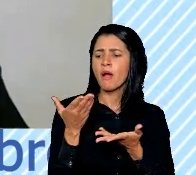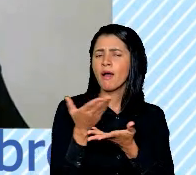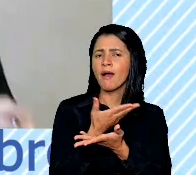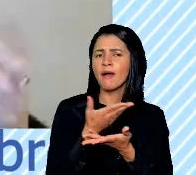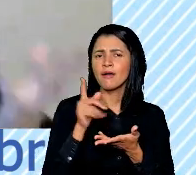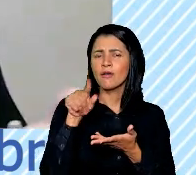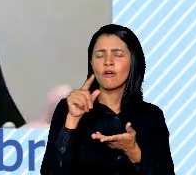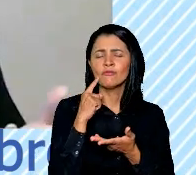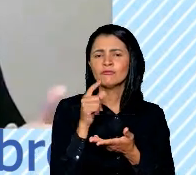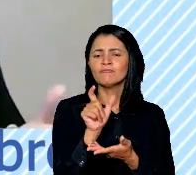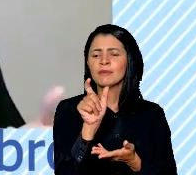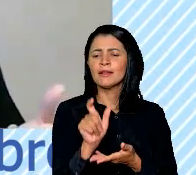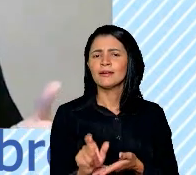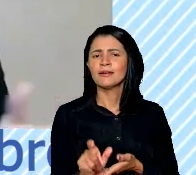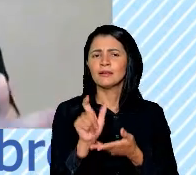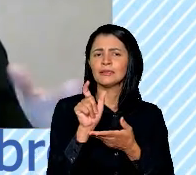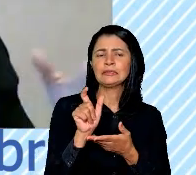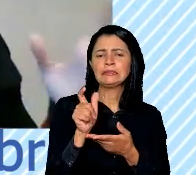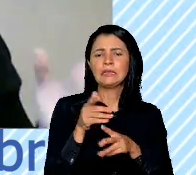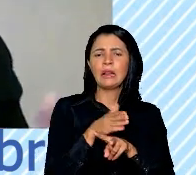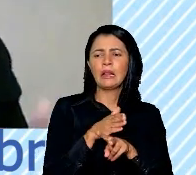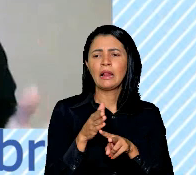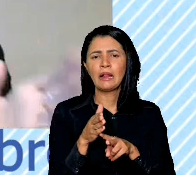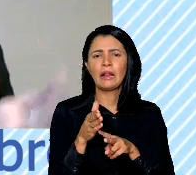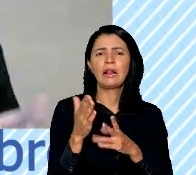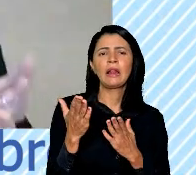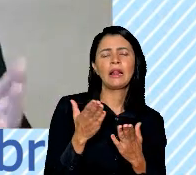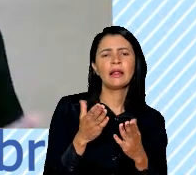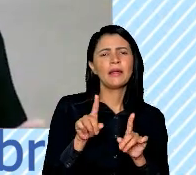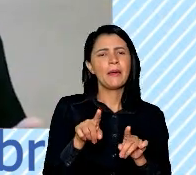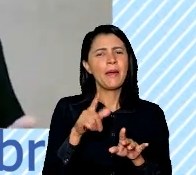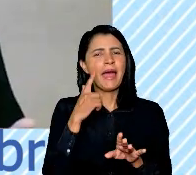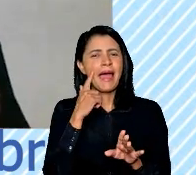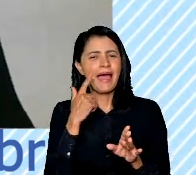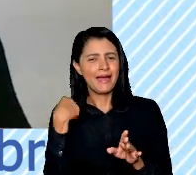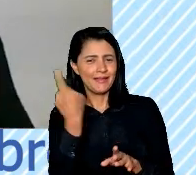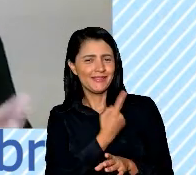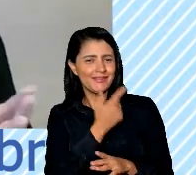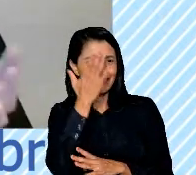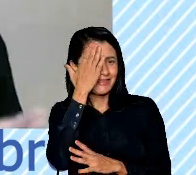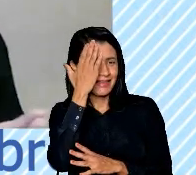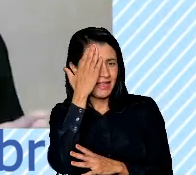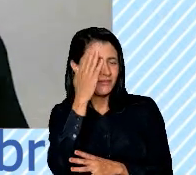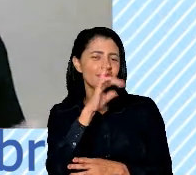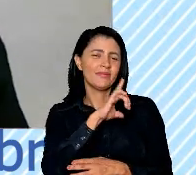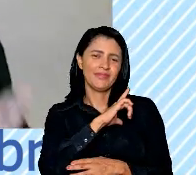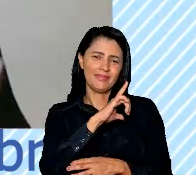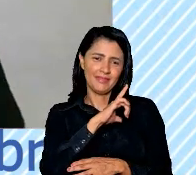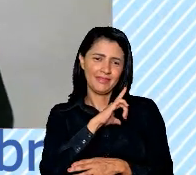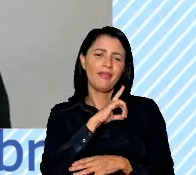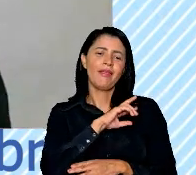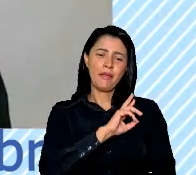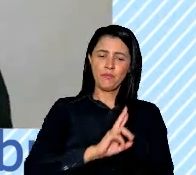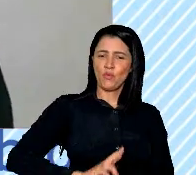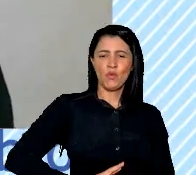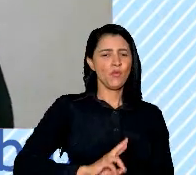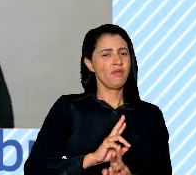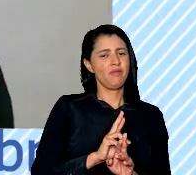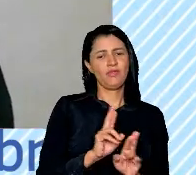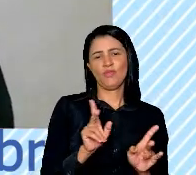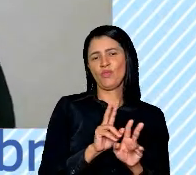como termos análogos. Mesmo que nós saibamos que existem repúblicas que não